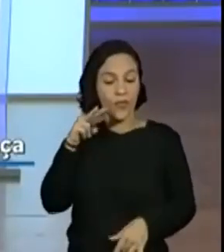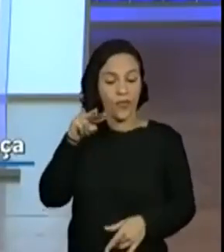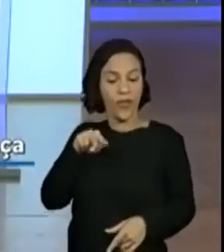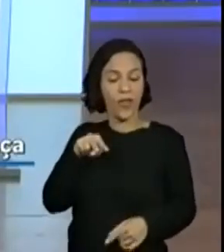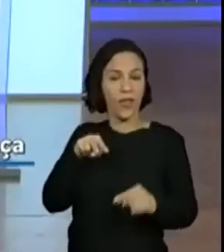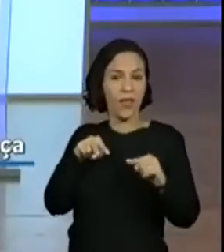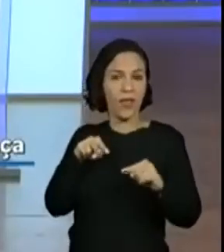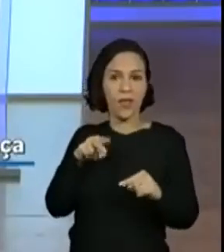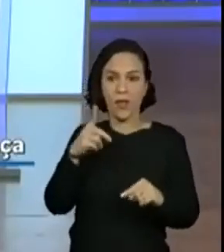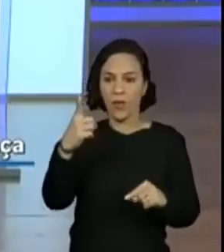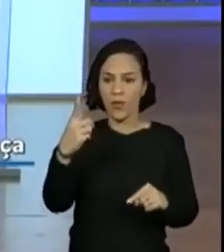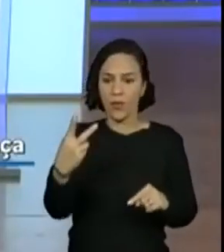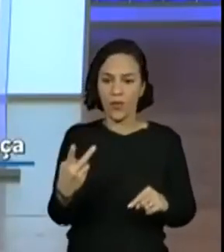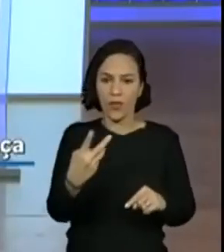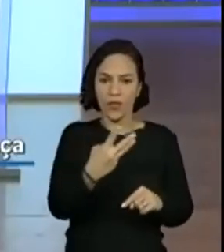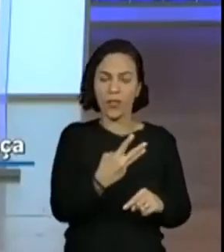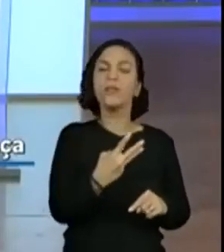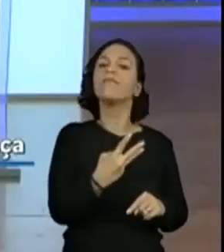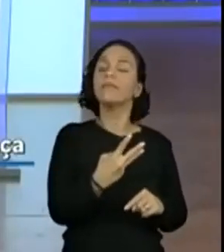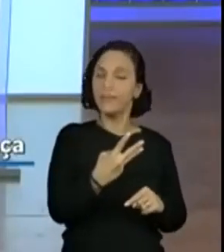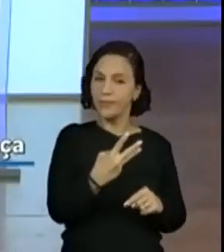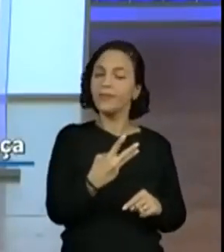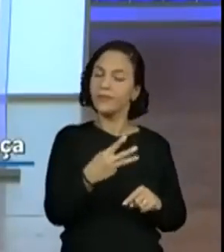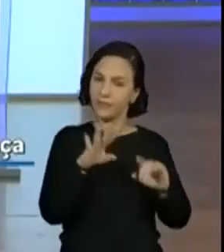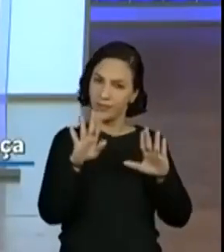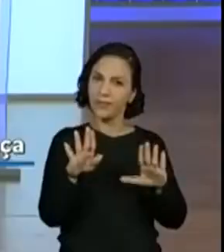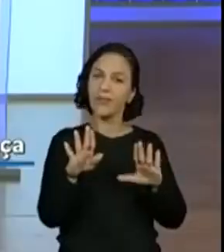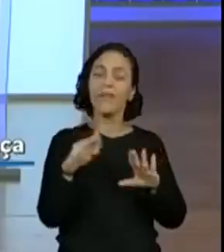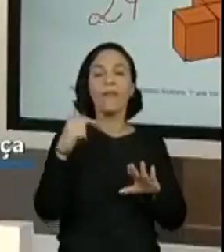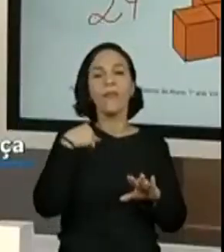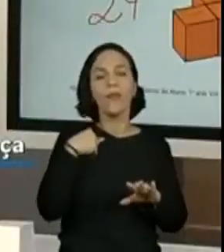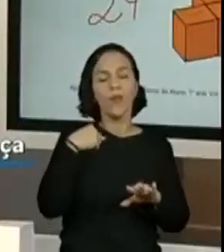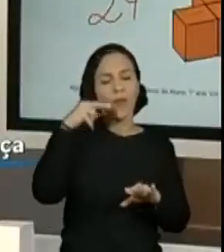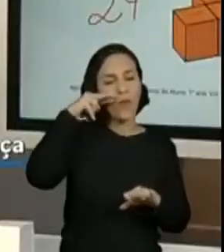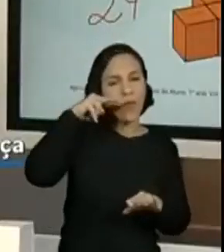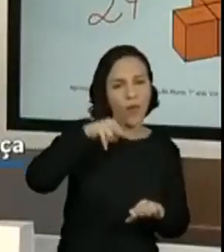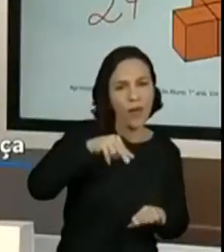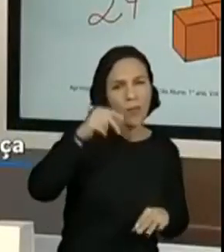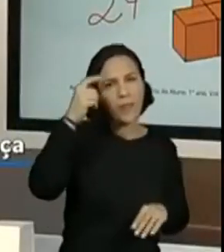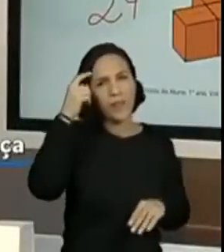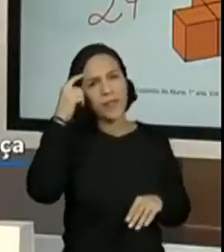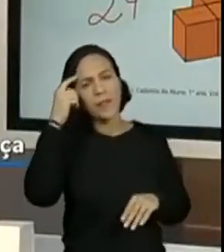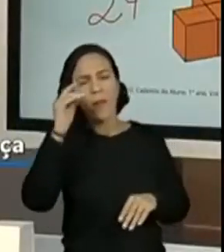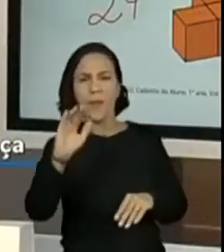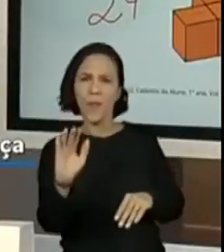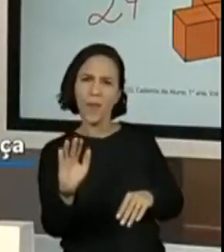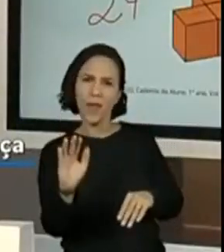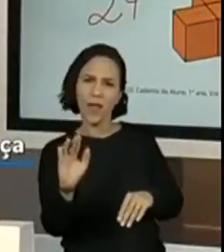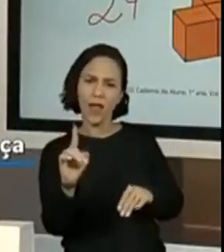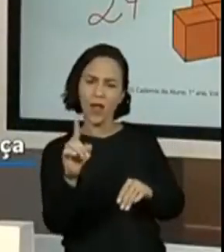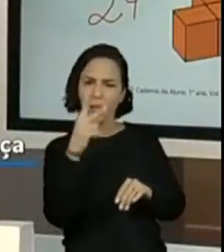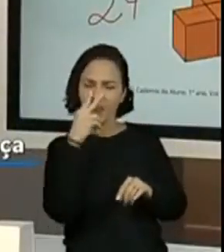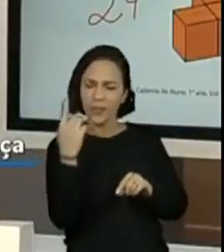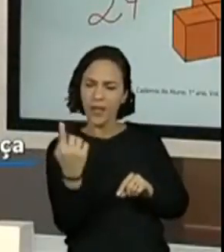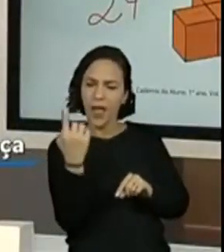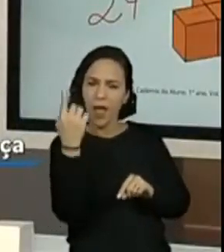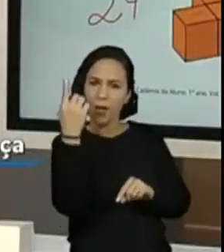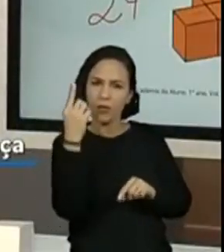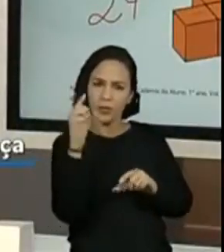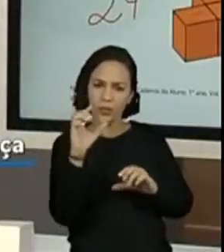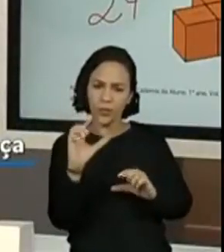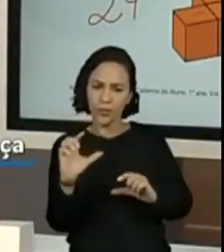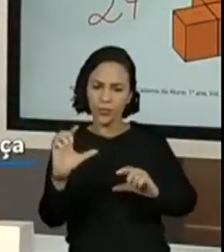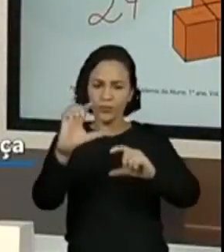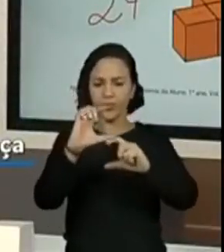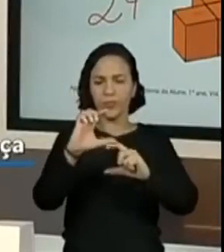olha, não é? Isso, por isso mesmo. Que é importante. Eu tô olhando e pensando ali, eu já vou pensar, mas peraí, tem um mais alto. Se tem um